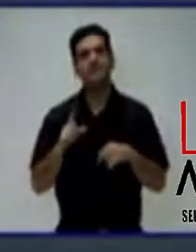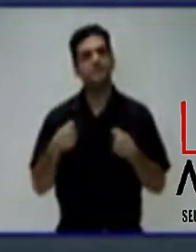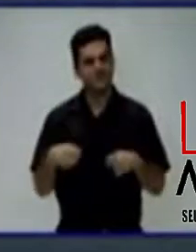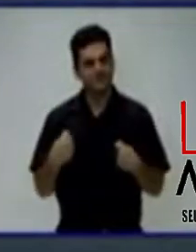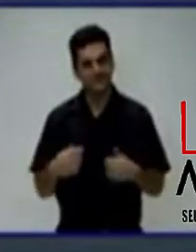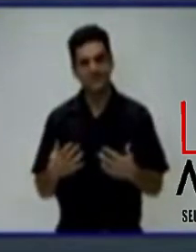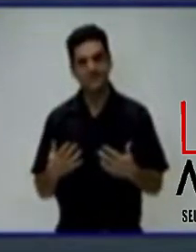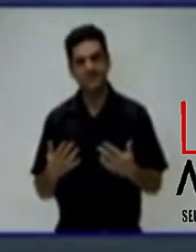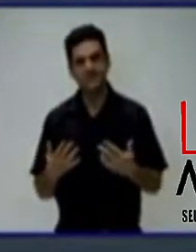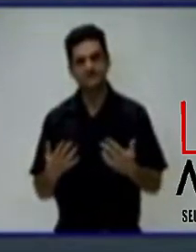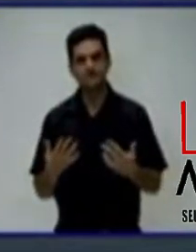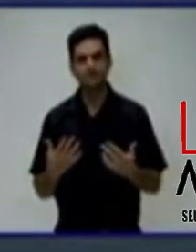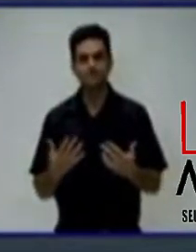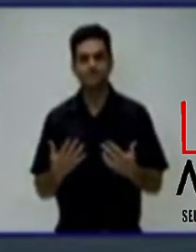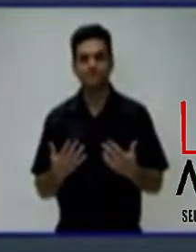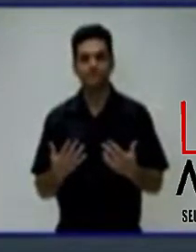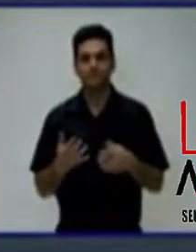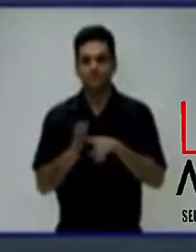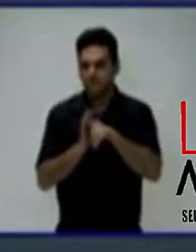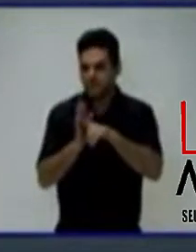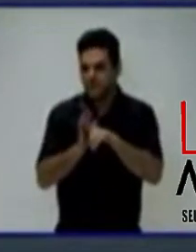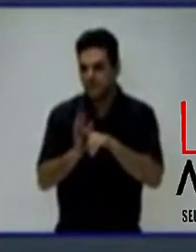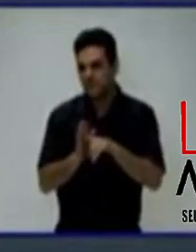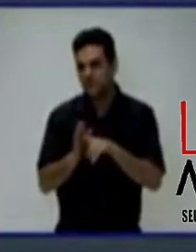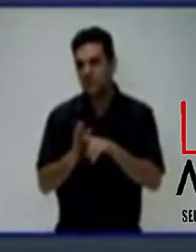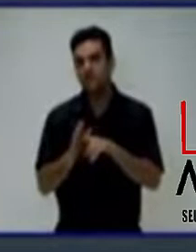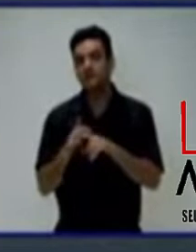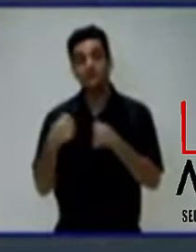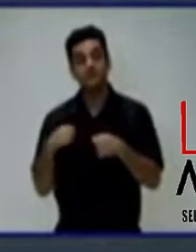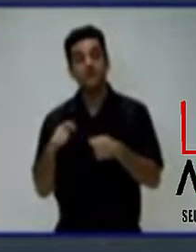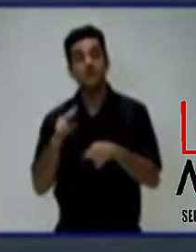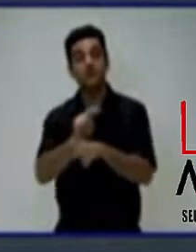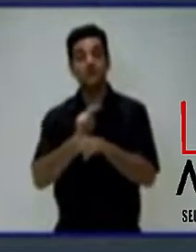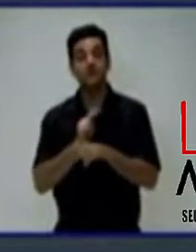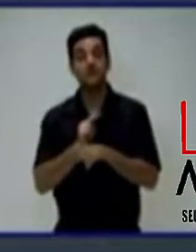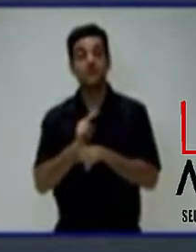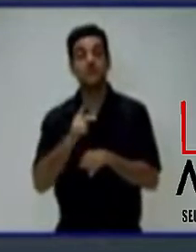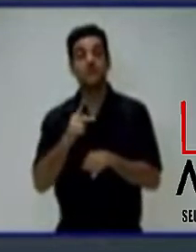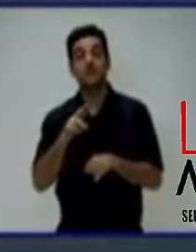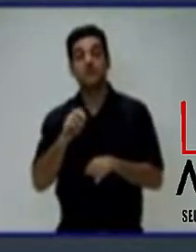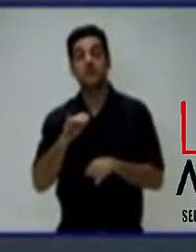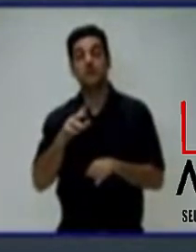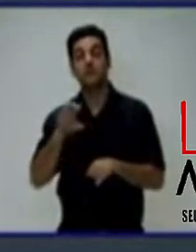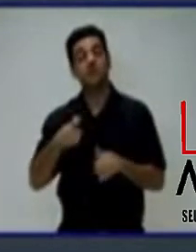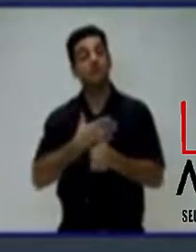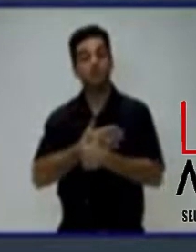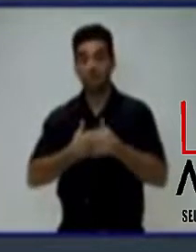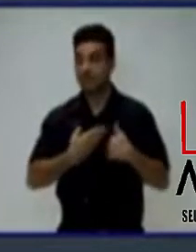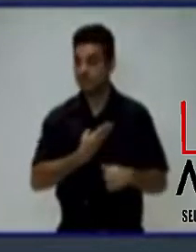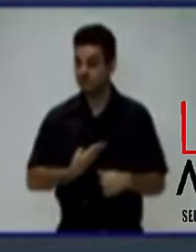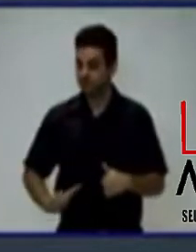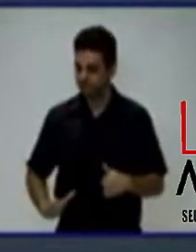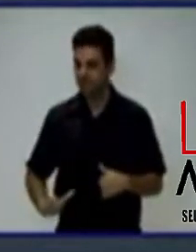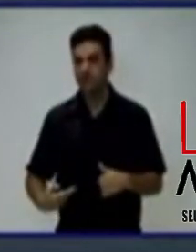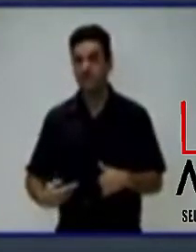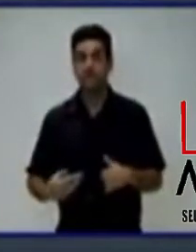necessário que se examine a necessidade de proteção da probidade e da moralidade administrativa,